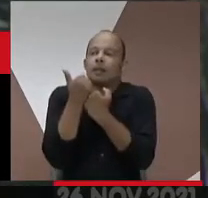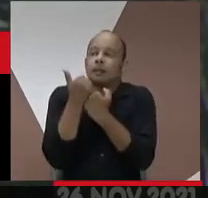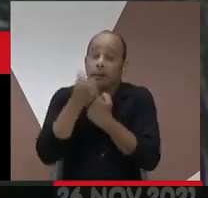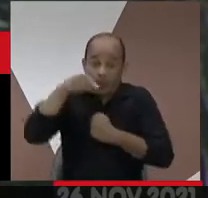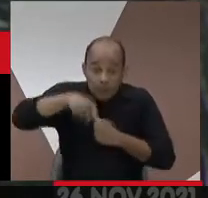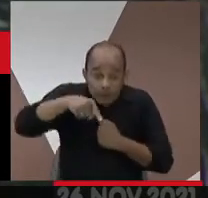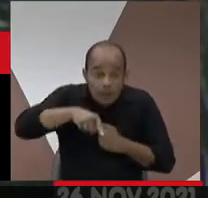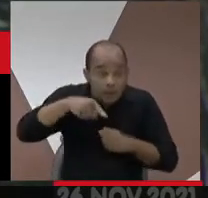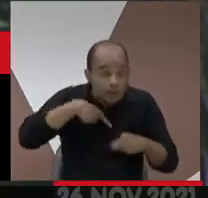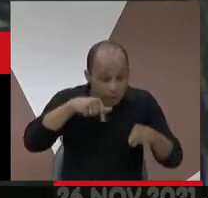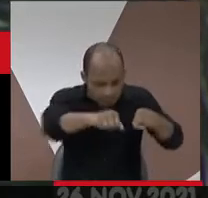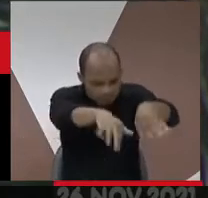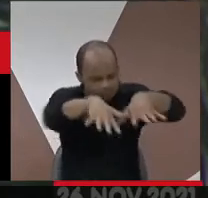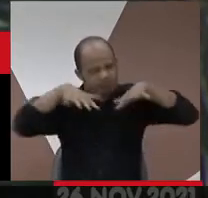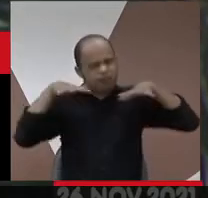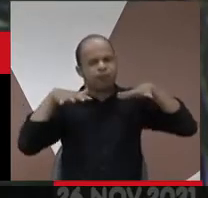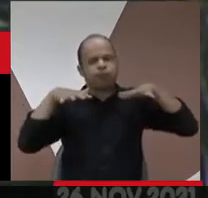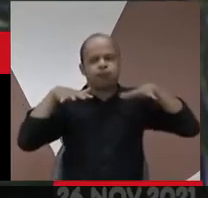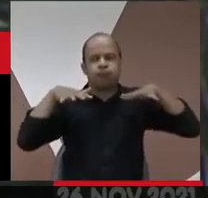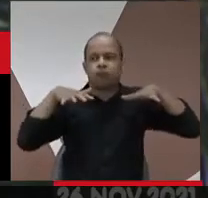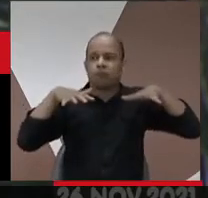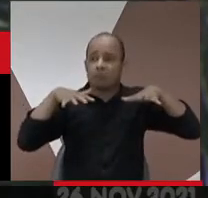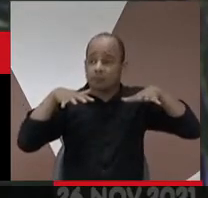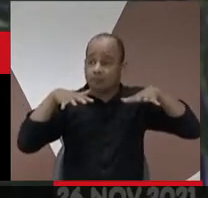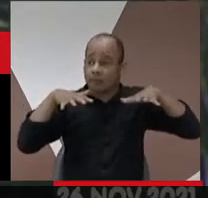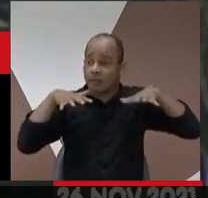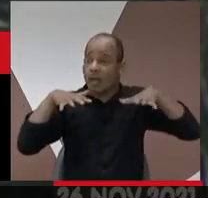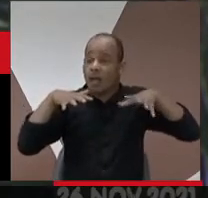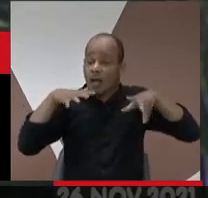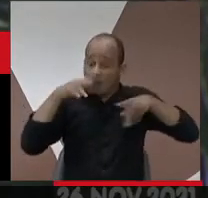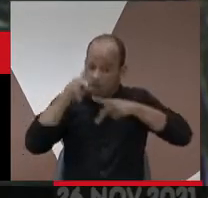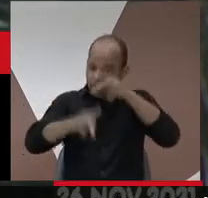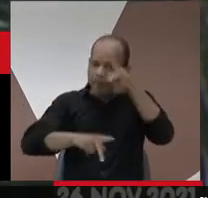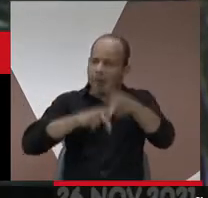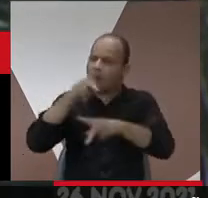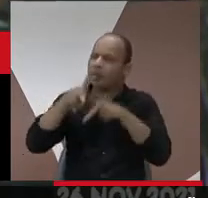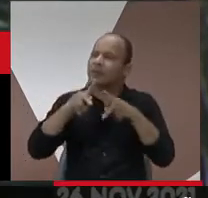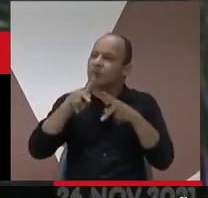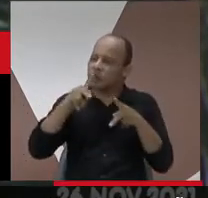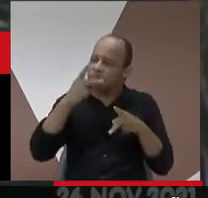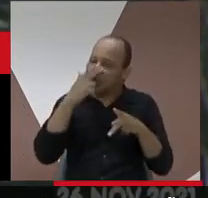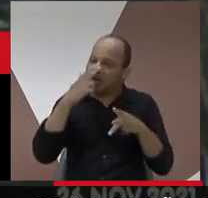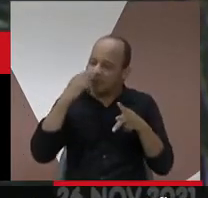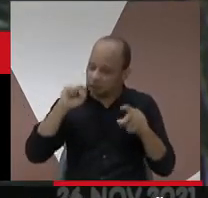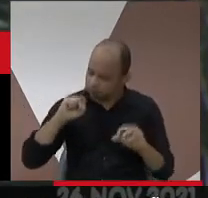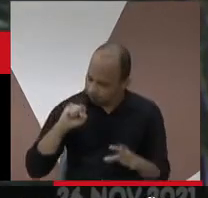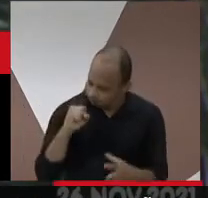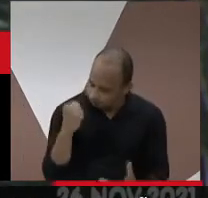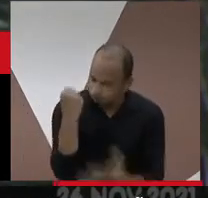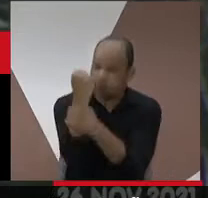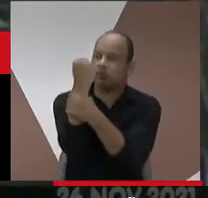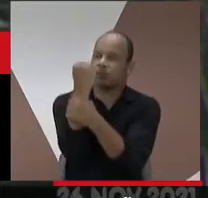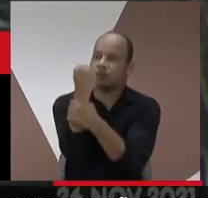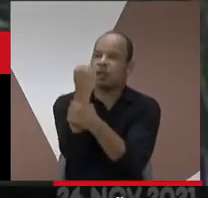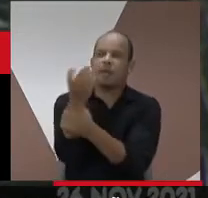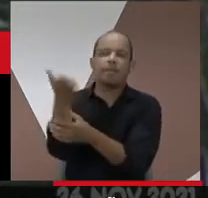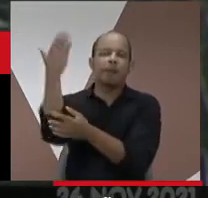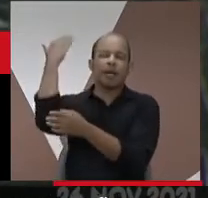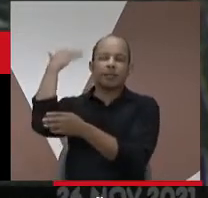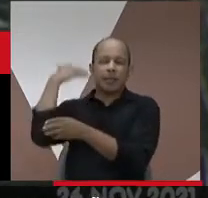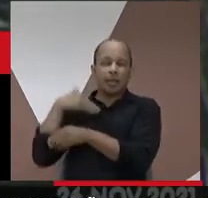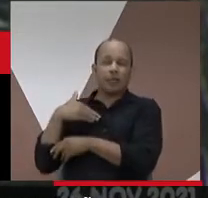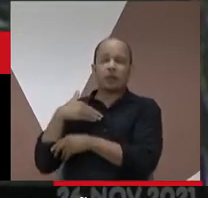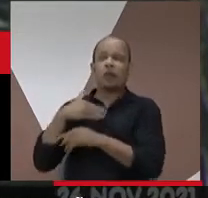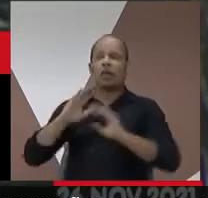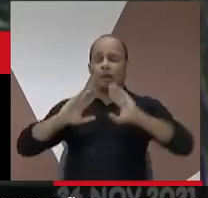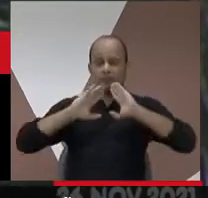lotada. Então, hoje nós estamos muito mais fortalecidos do que quando nós procuramos Agostinho Patrus pedindo para